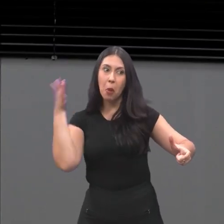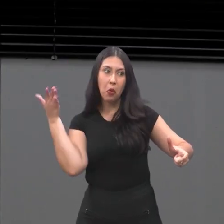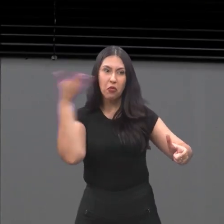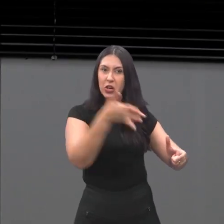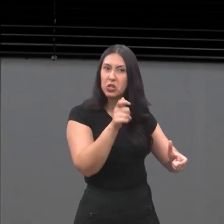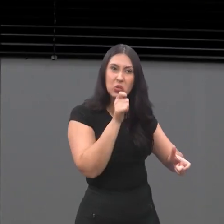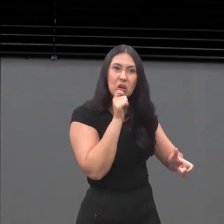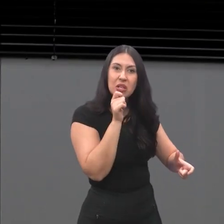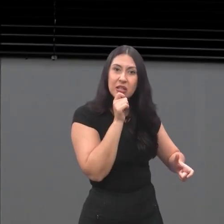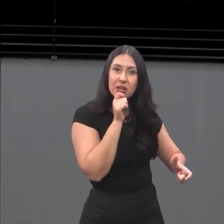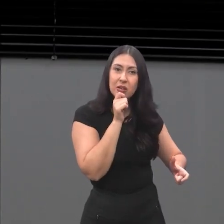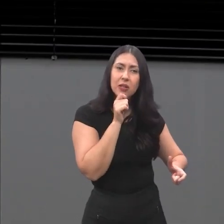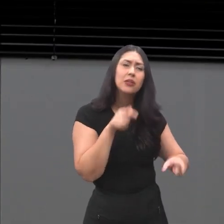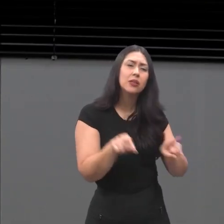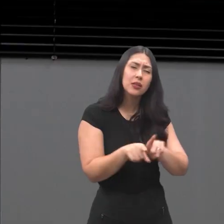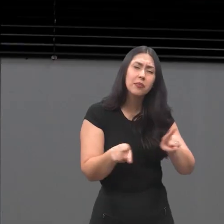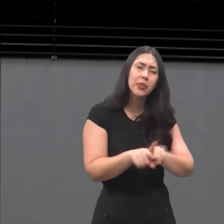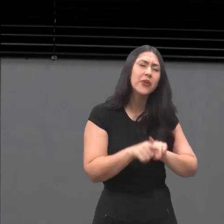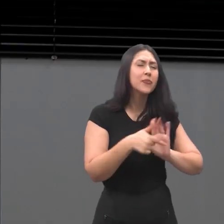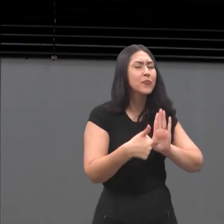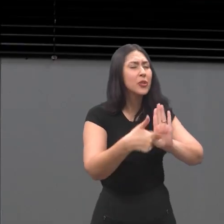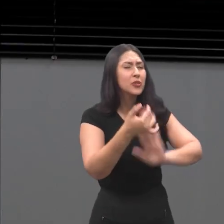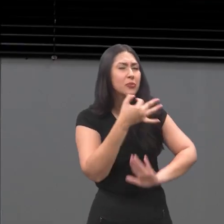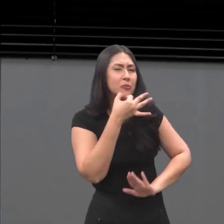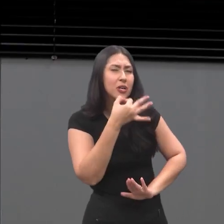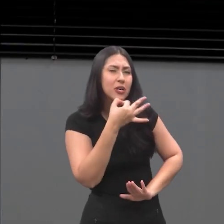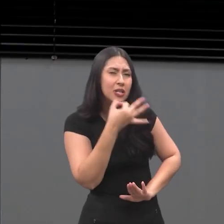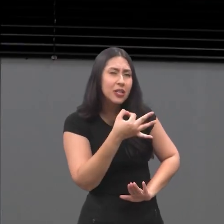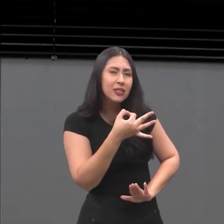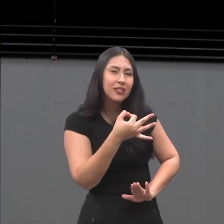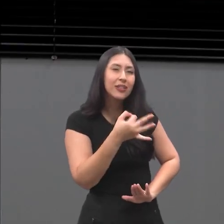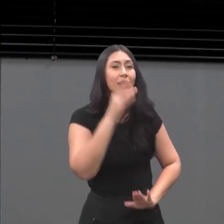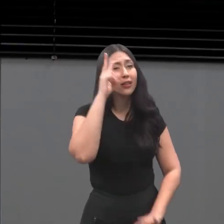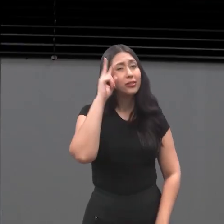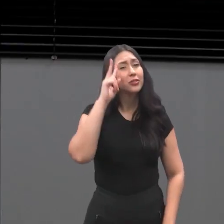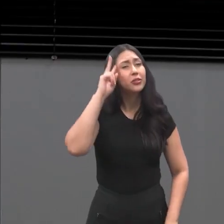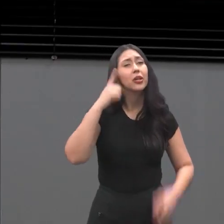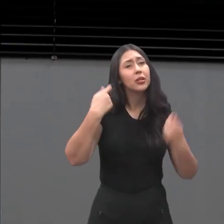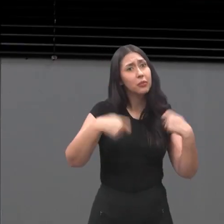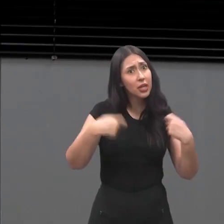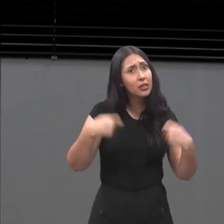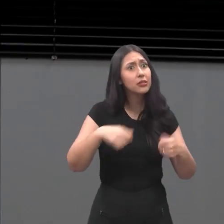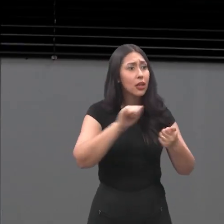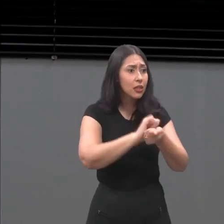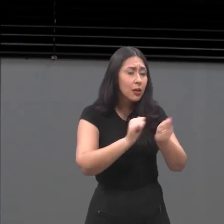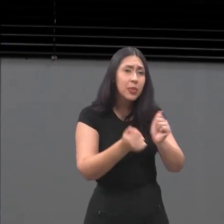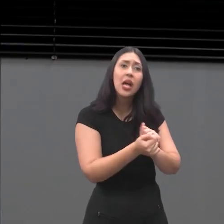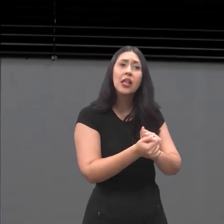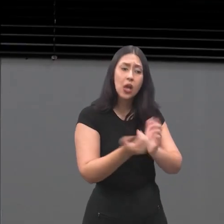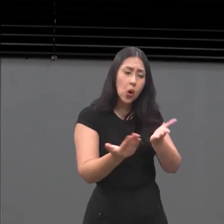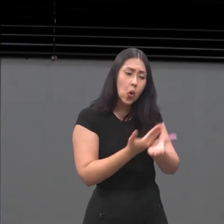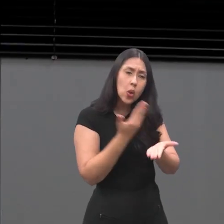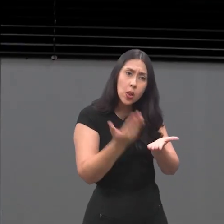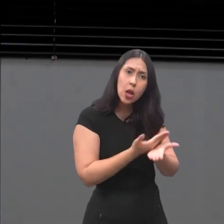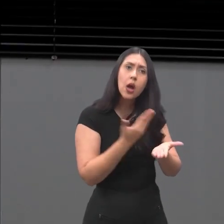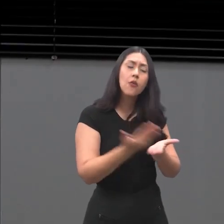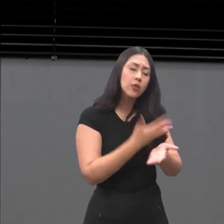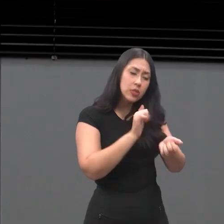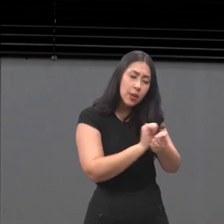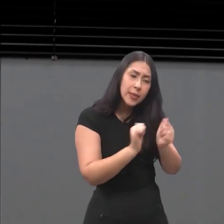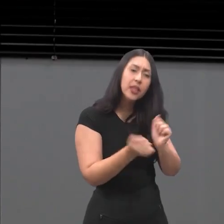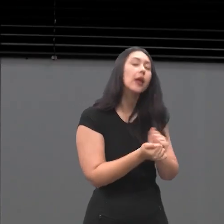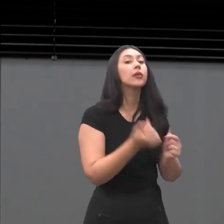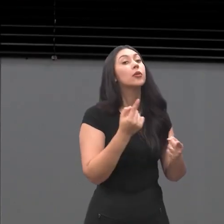europeu. Posso ter uma crítica suave, mas os livros de história precisam ser atualizados e